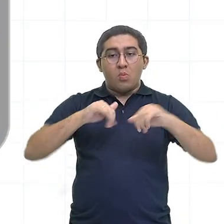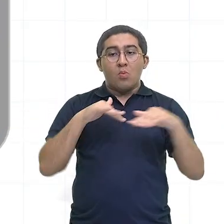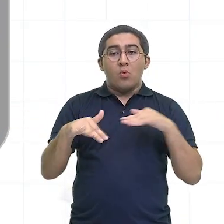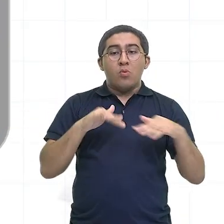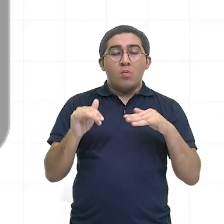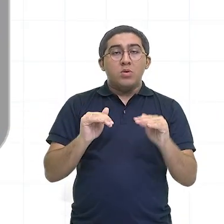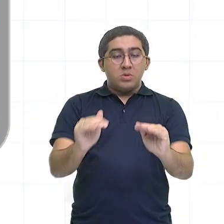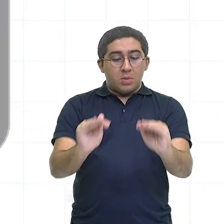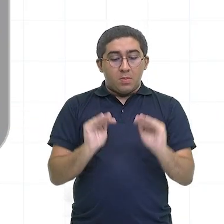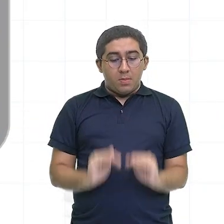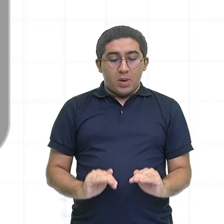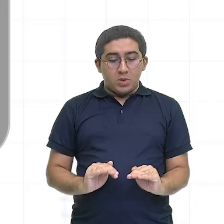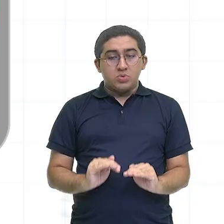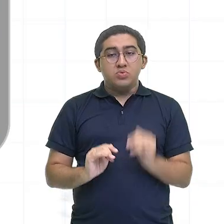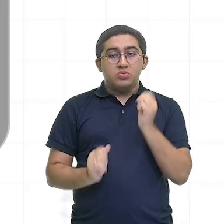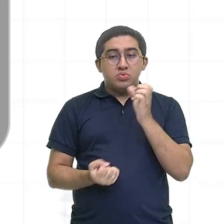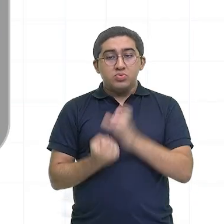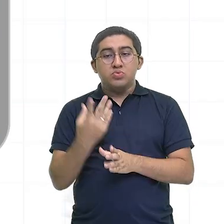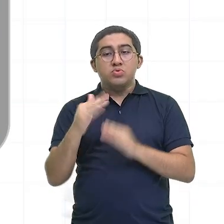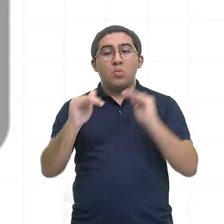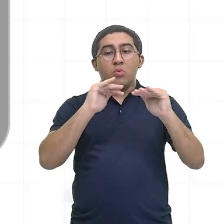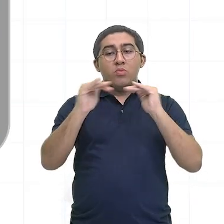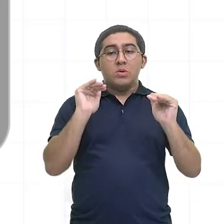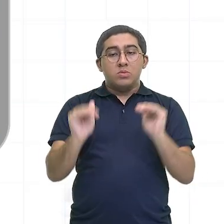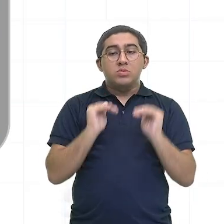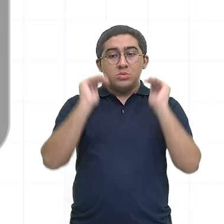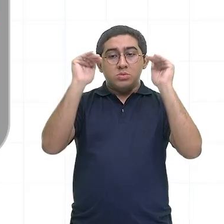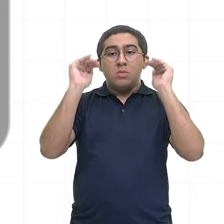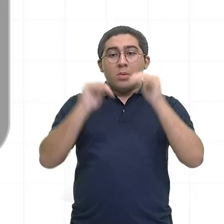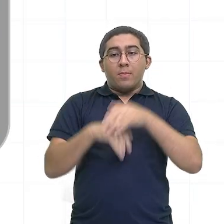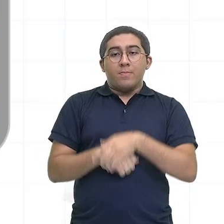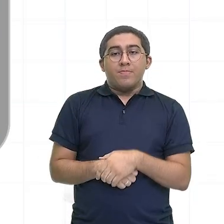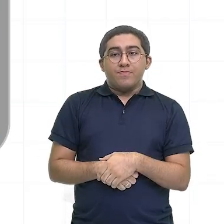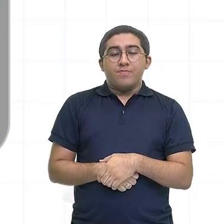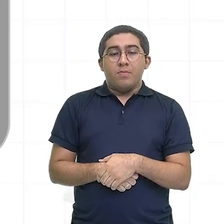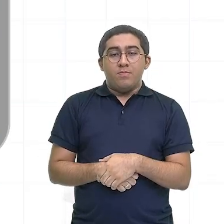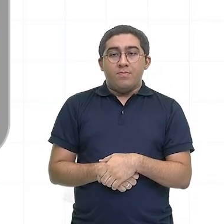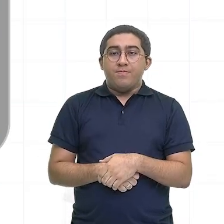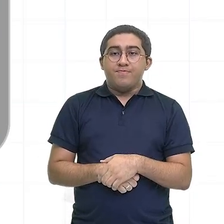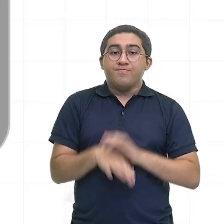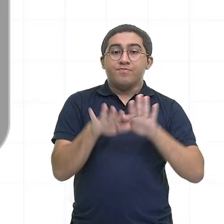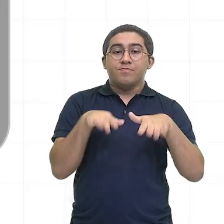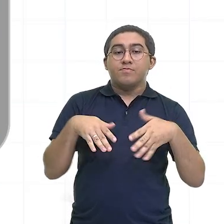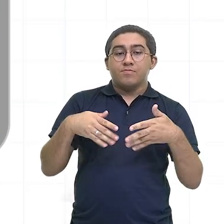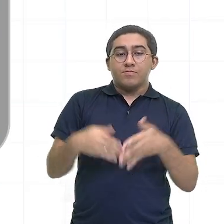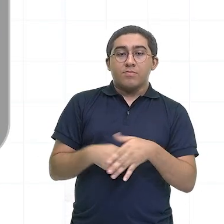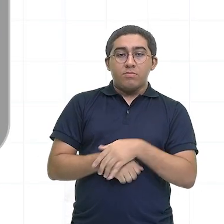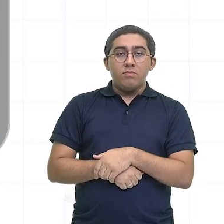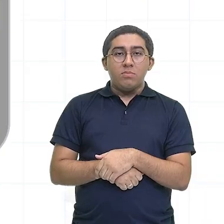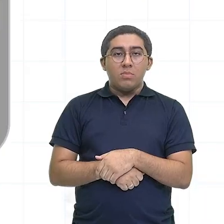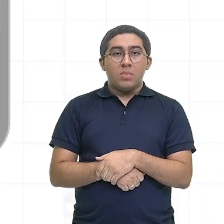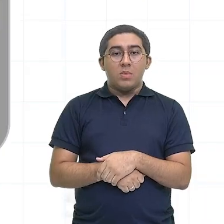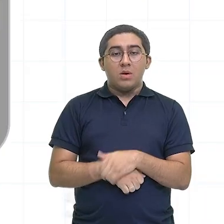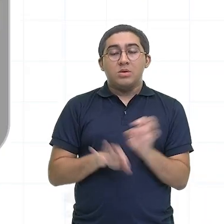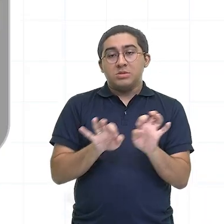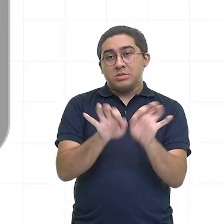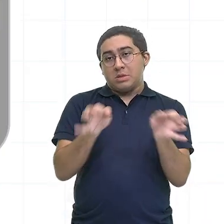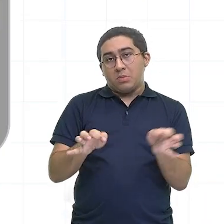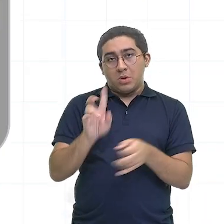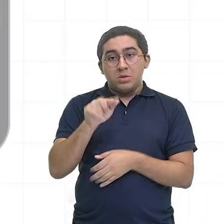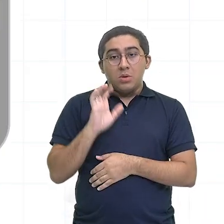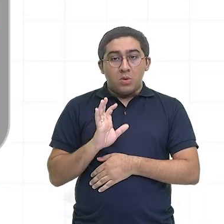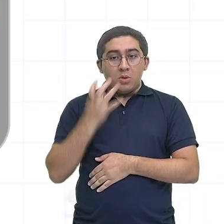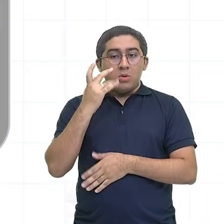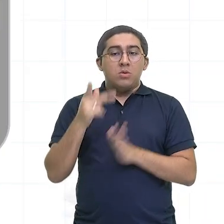acontece lá embaixo, forma um movimento que acontece aqui em cima. Então, pessoal, basicamente é assim que os dobramentos